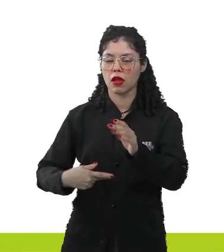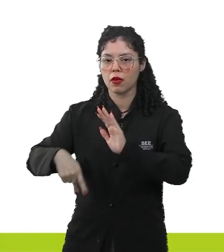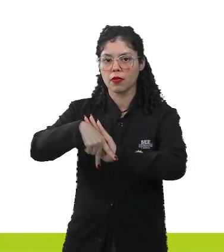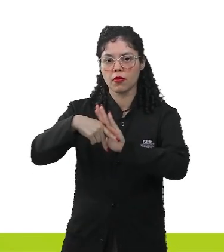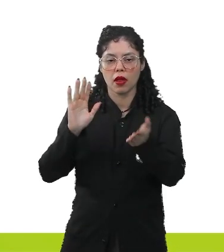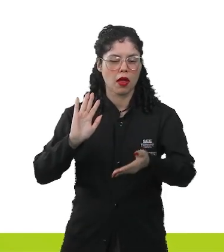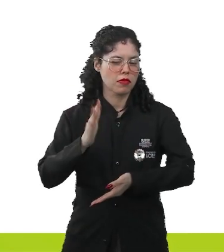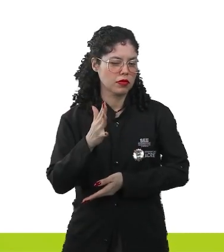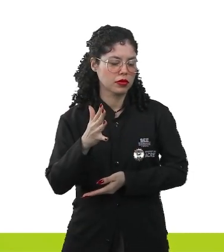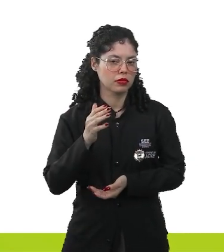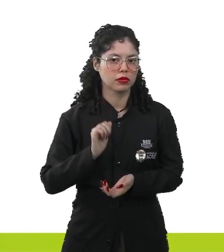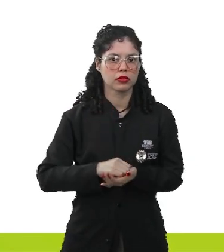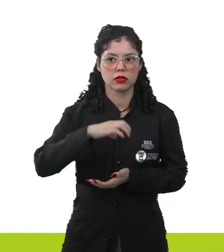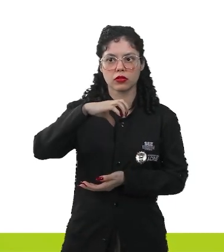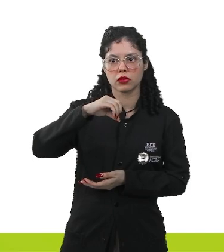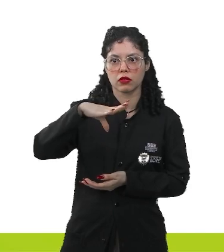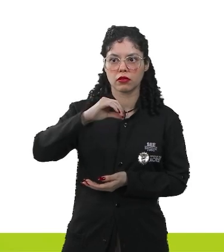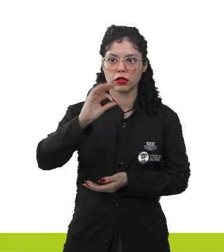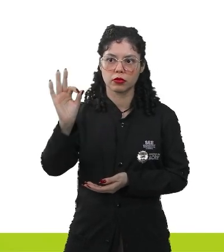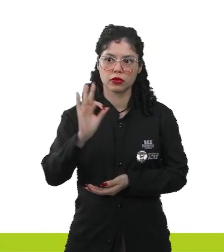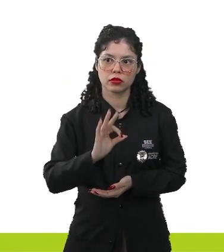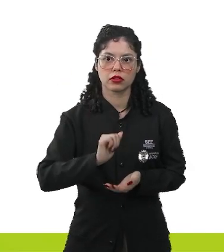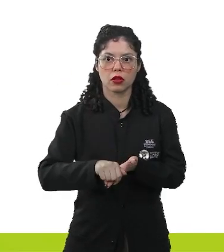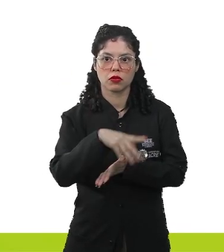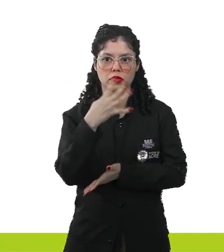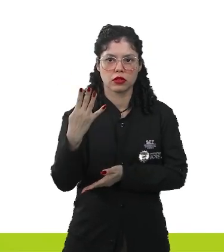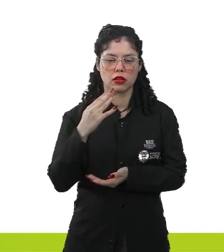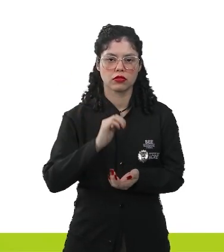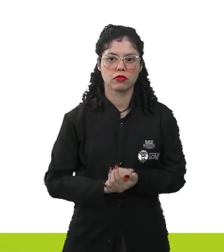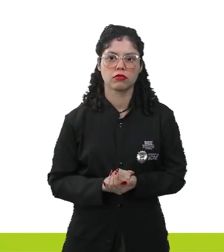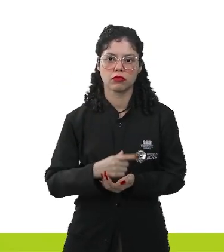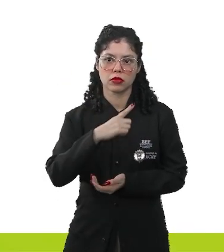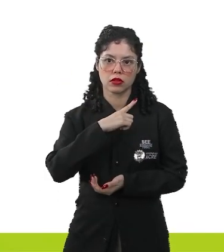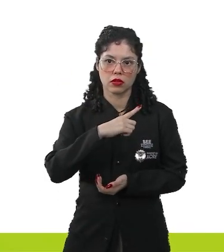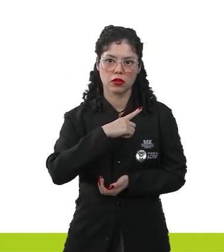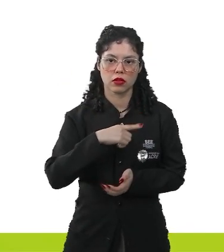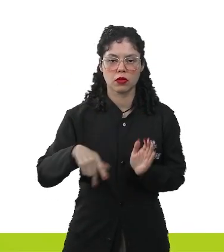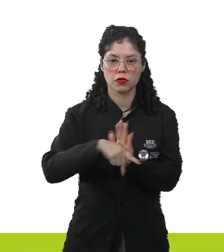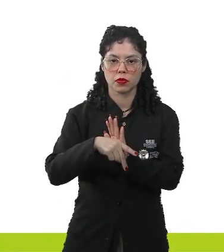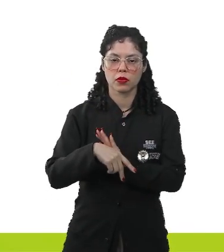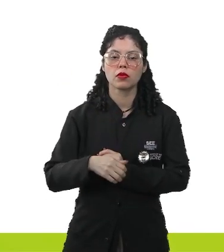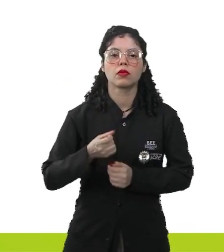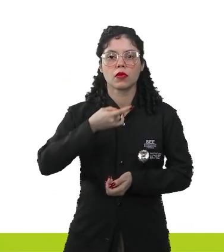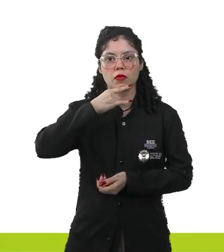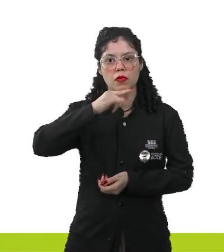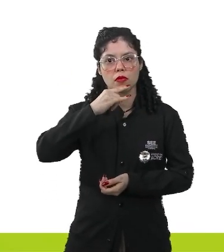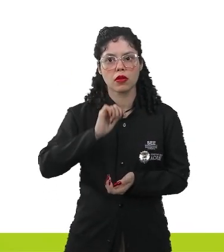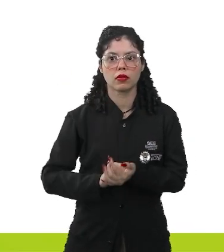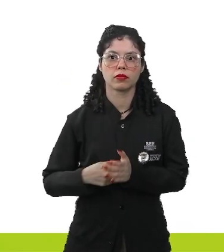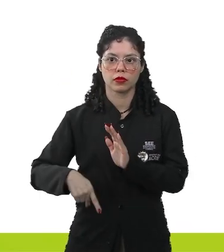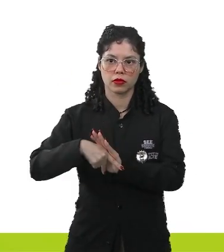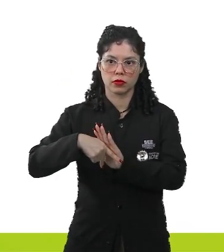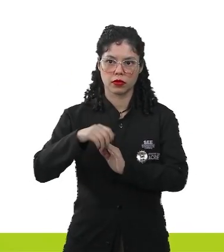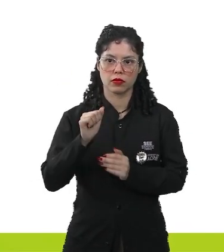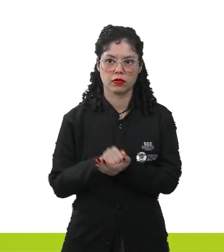aproximadamente 90% da quantidade Q de álcool ingerida. E a eliminação total